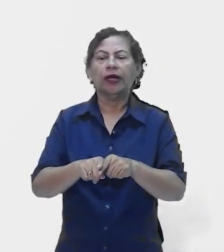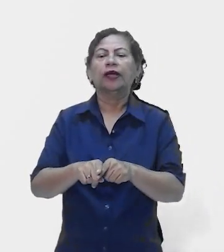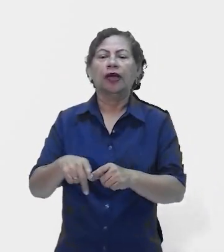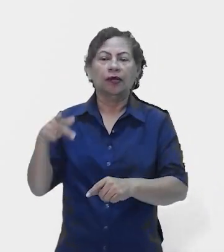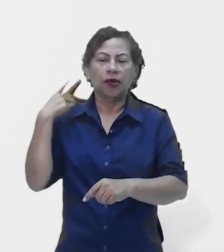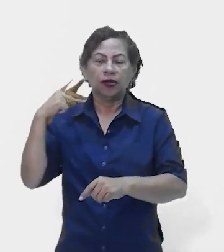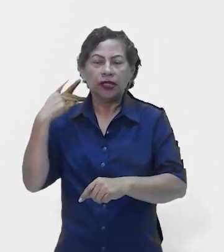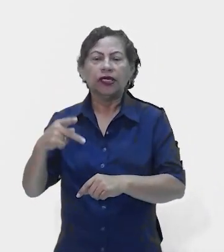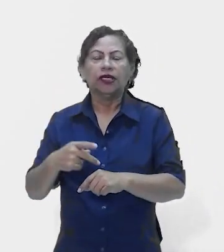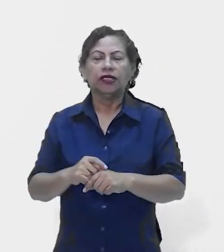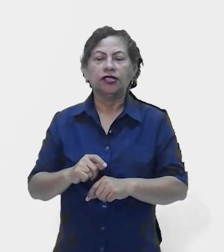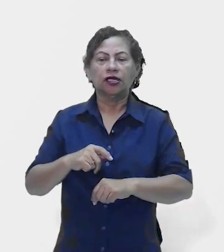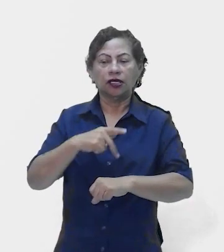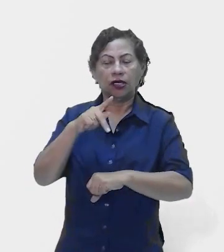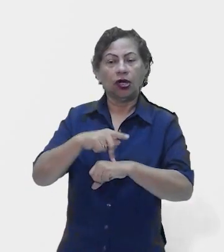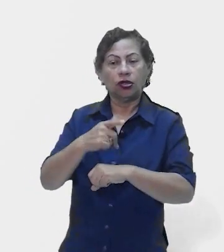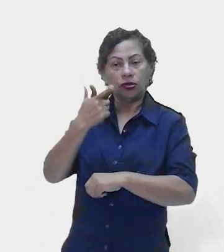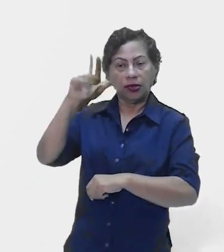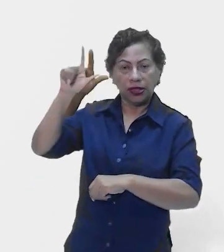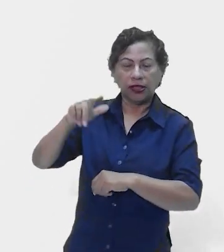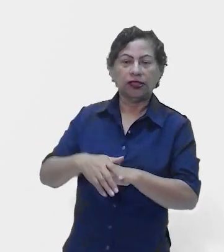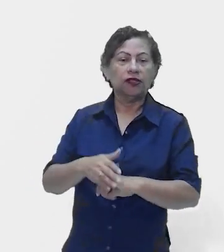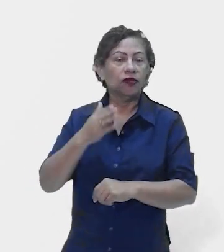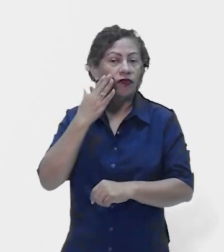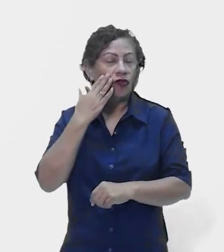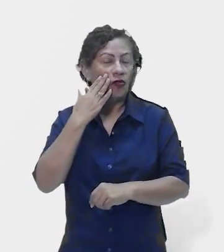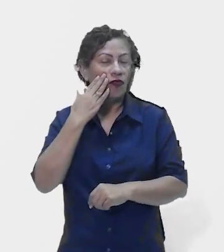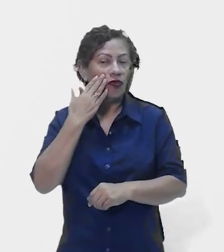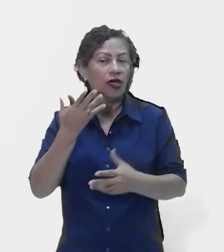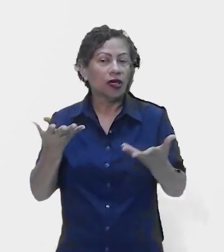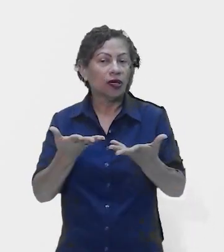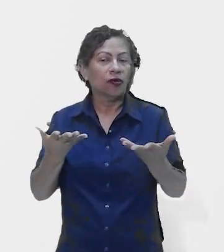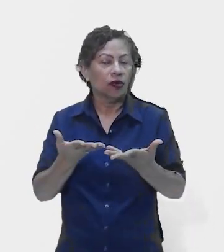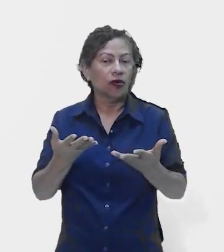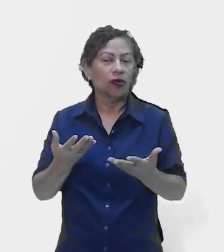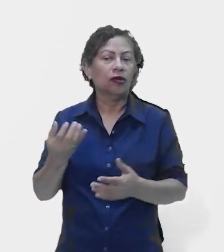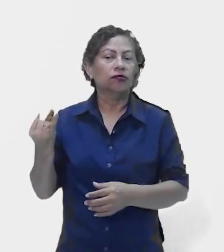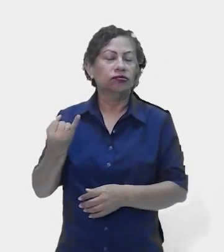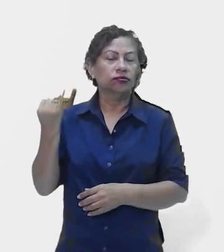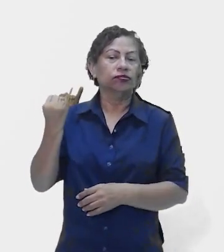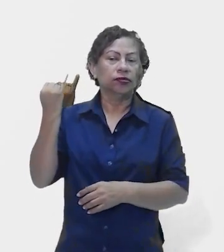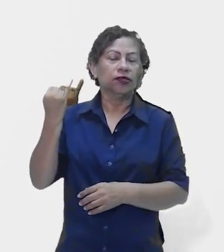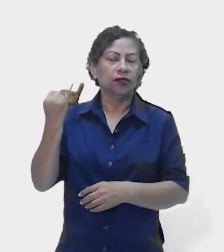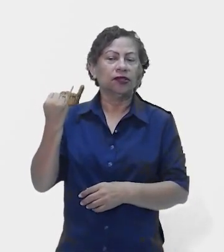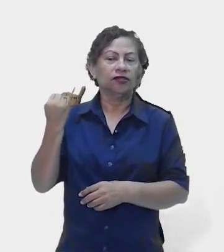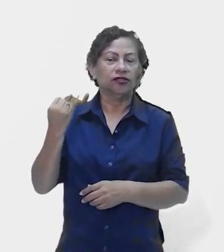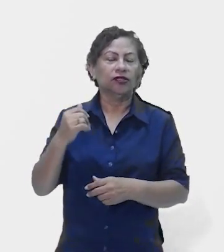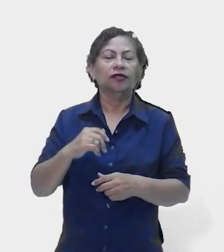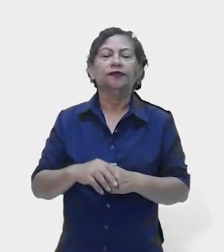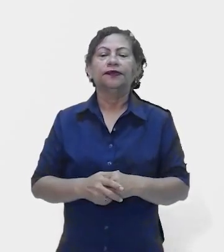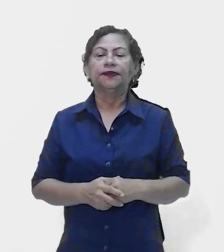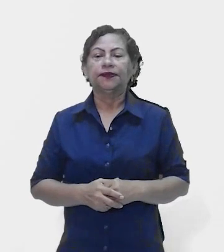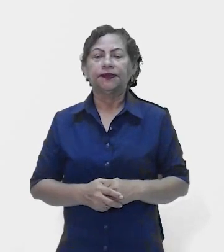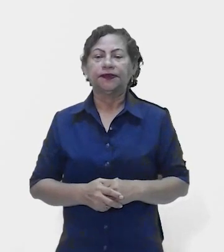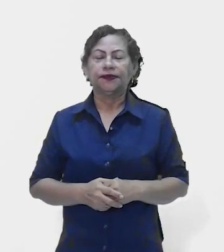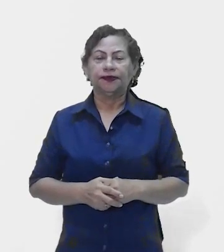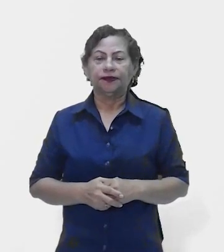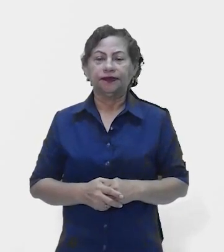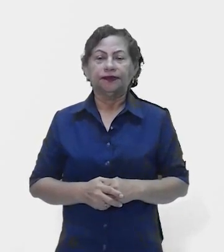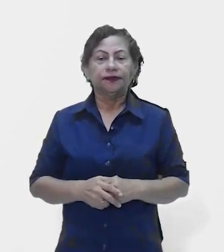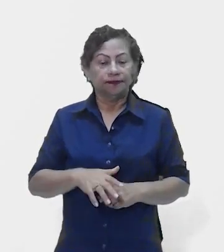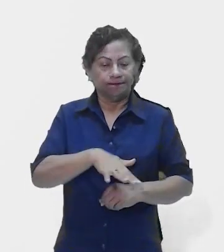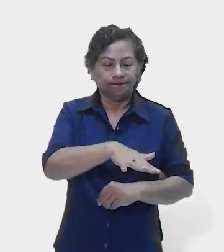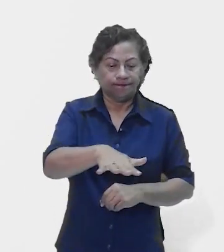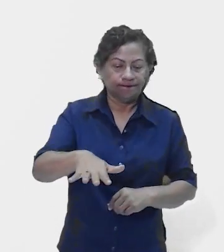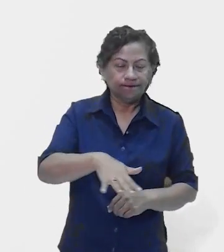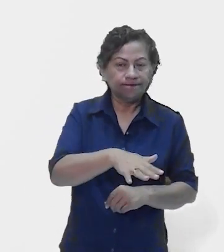políticas também. Vamos conhecer quais são esses fatores naturais? Olha só, como fatores naturais, nós podemos